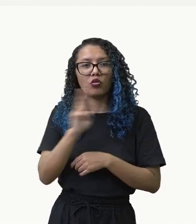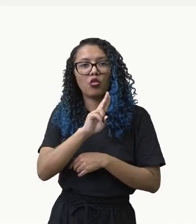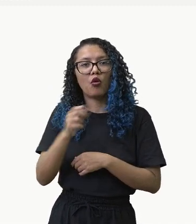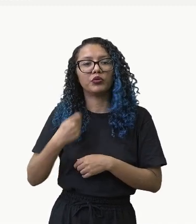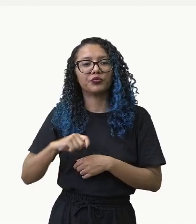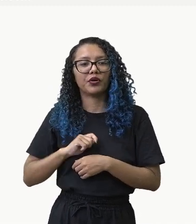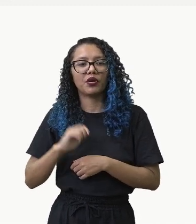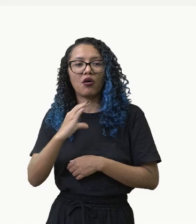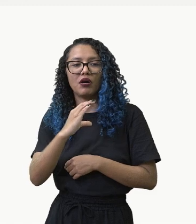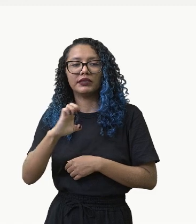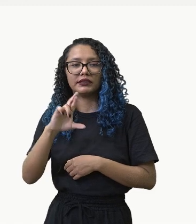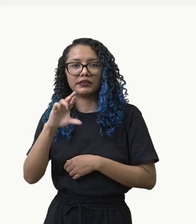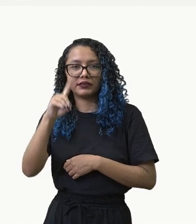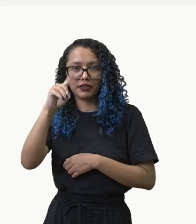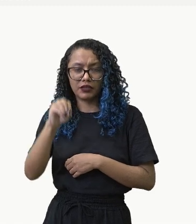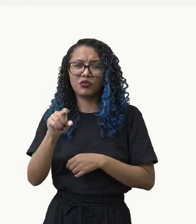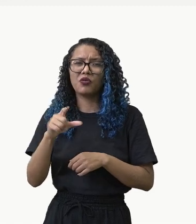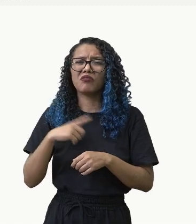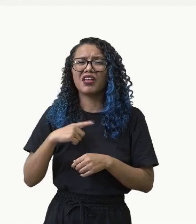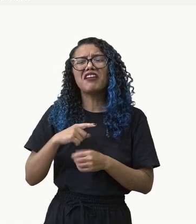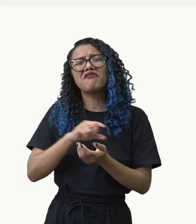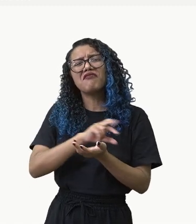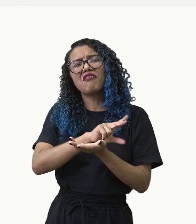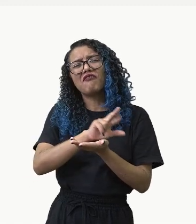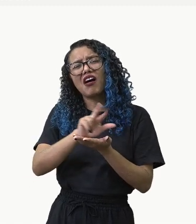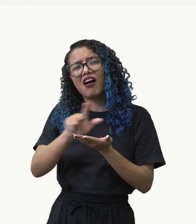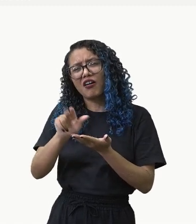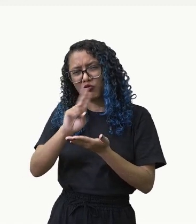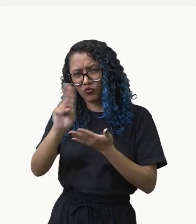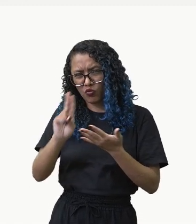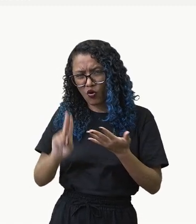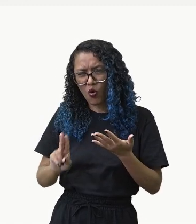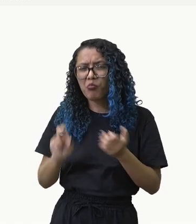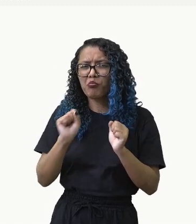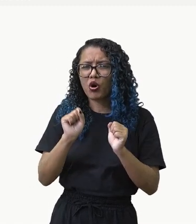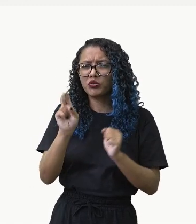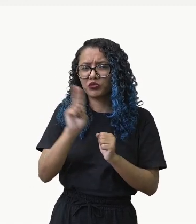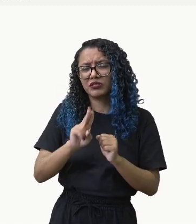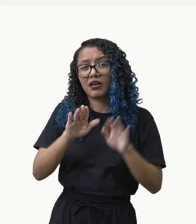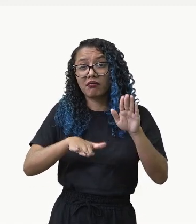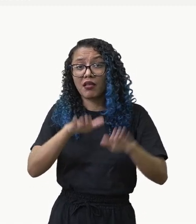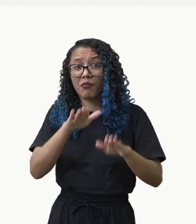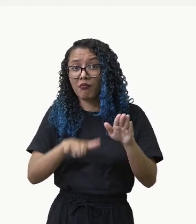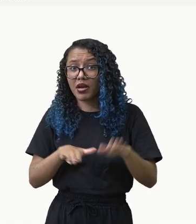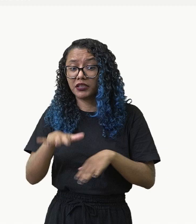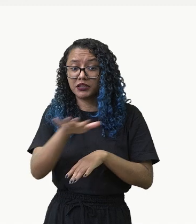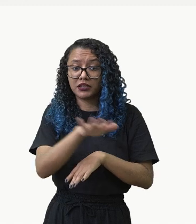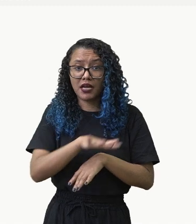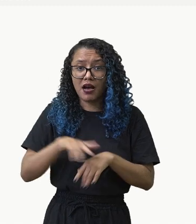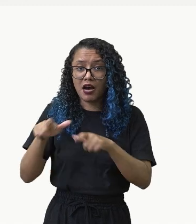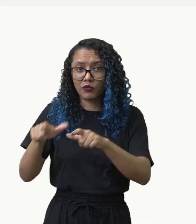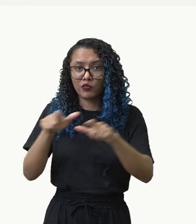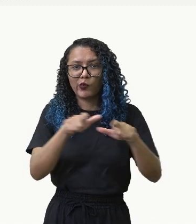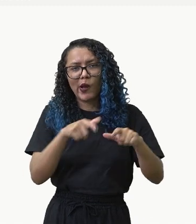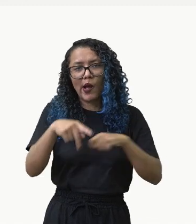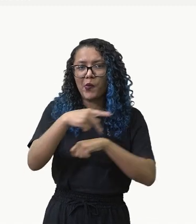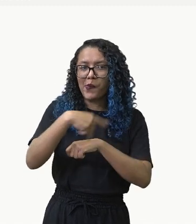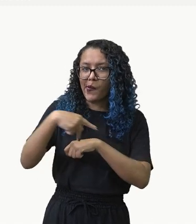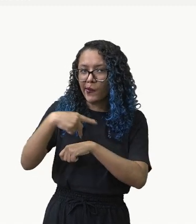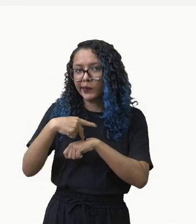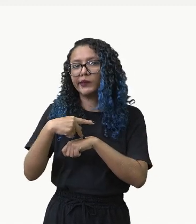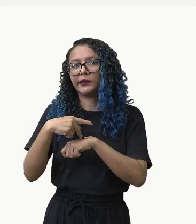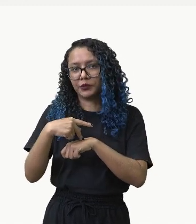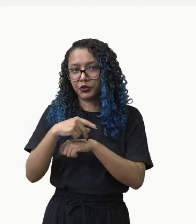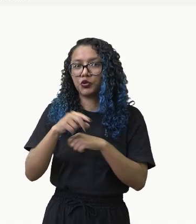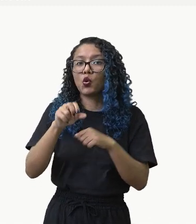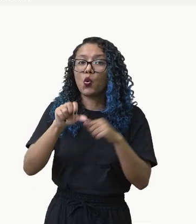outros nomes para cerdo como chancho Marano dependendo da região do lugar do país Ok